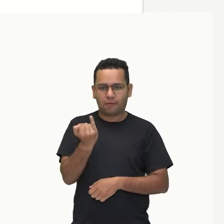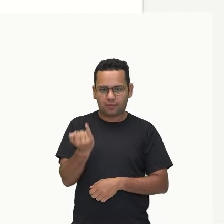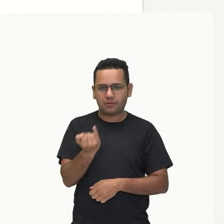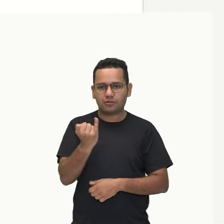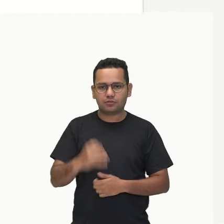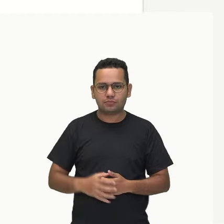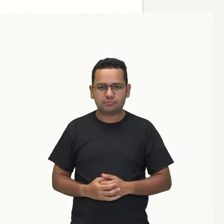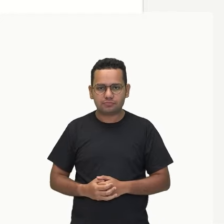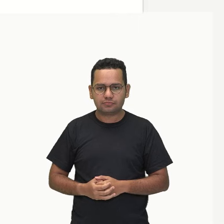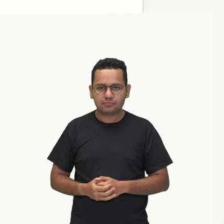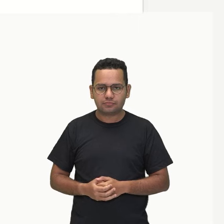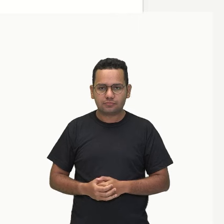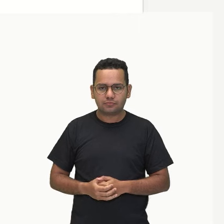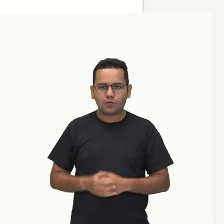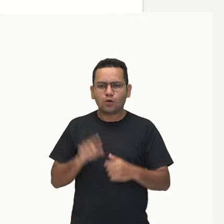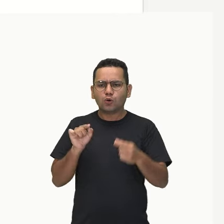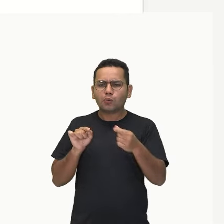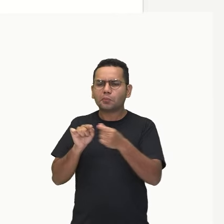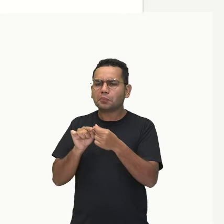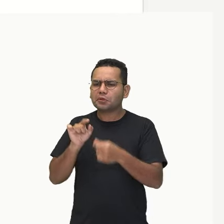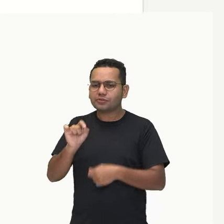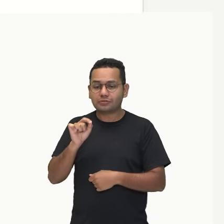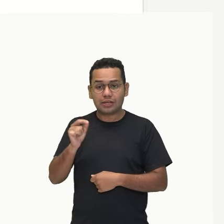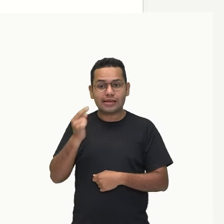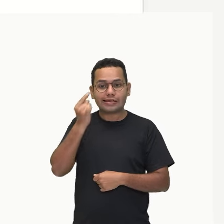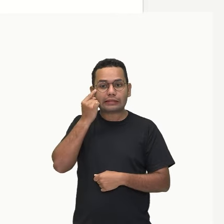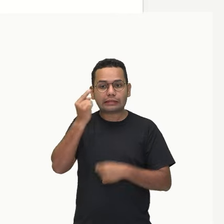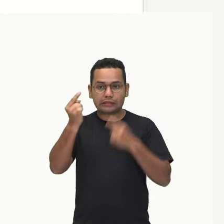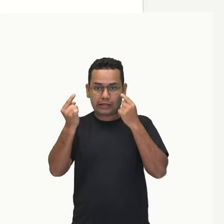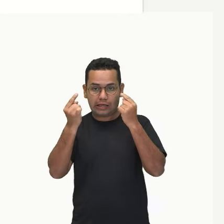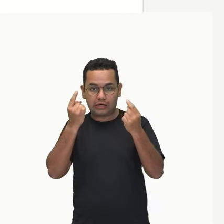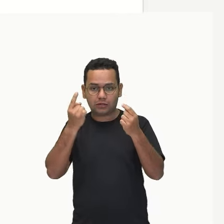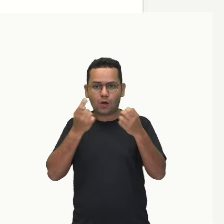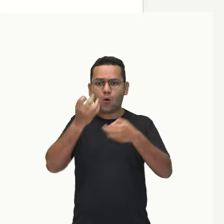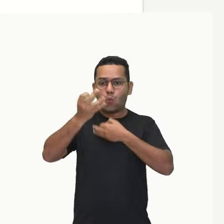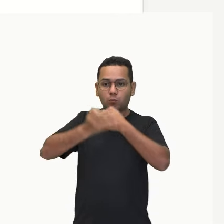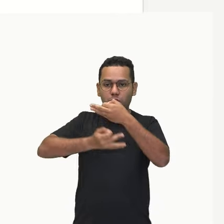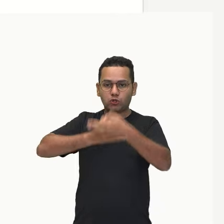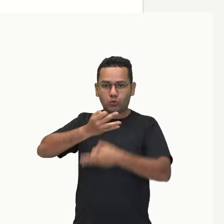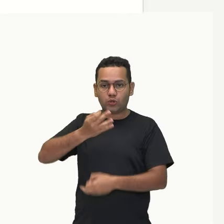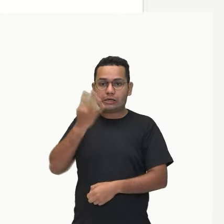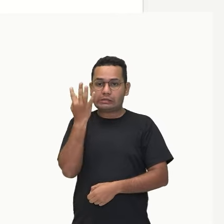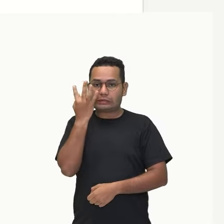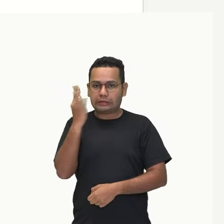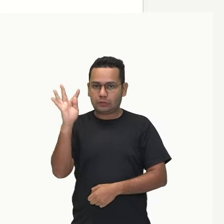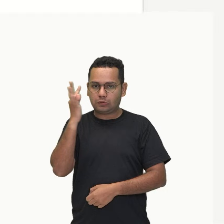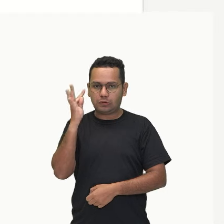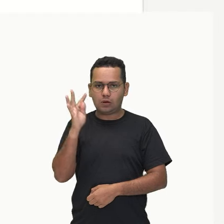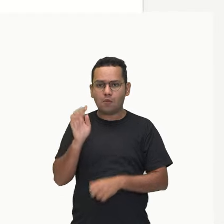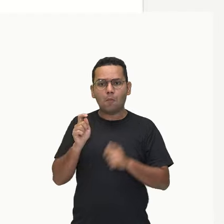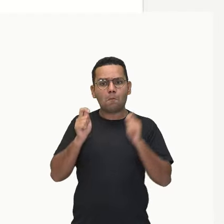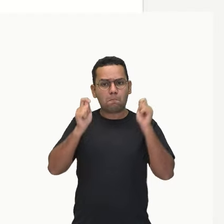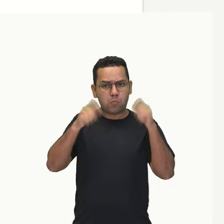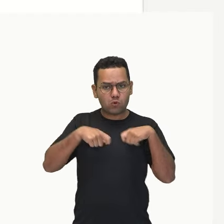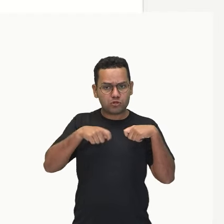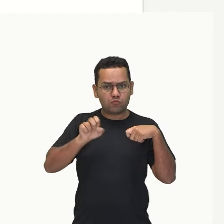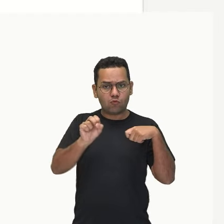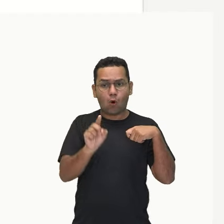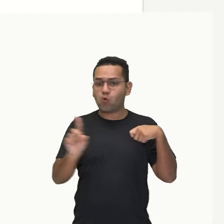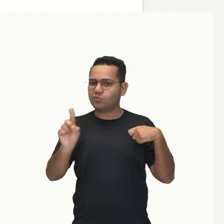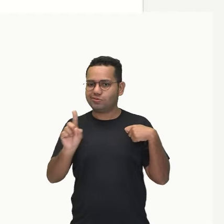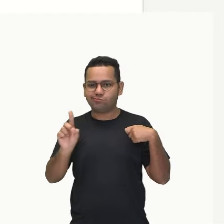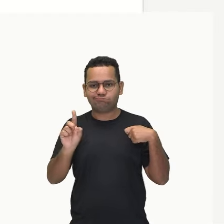Por quê? Porque ele lida com hipóteses, com teorias, que podem